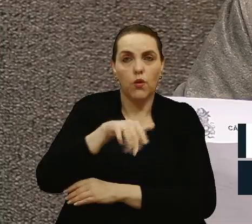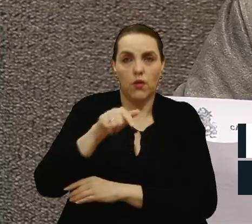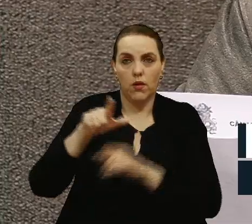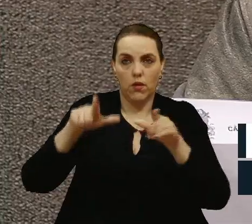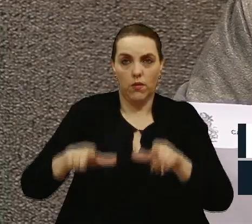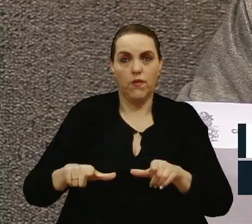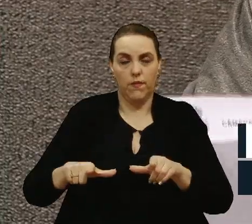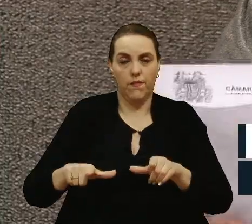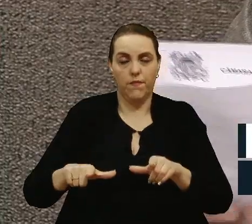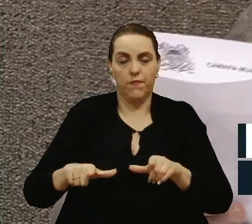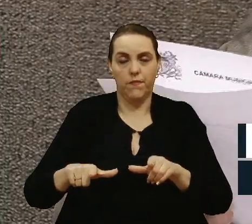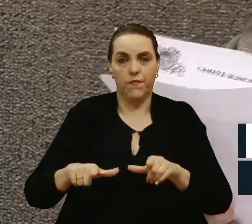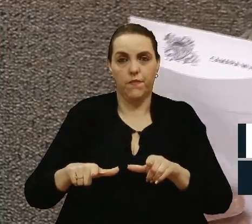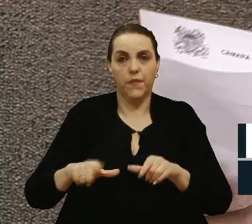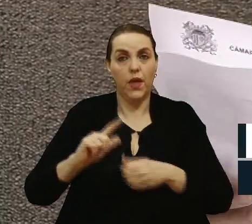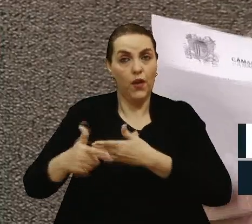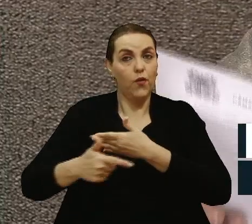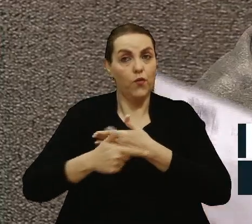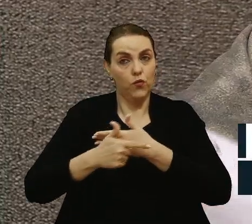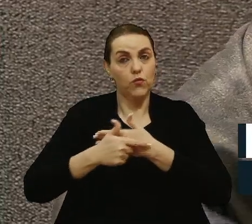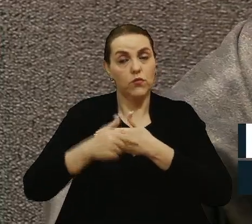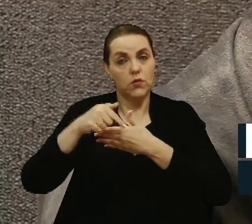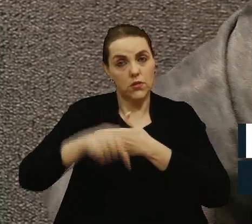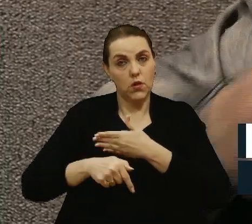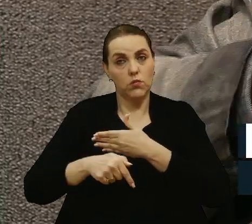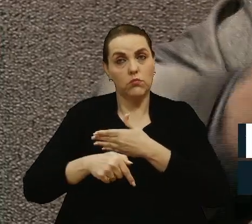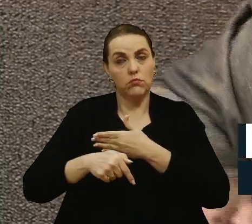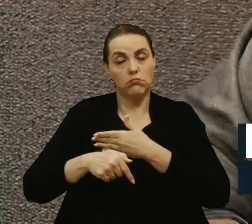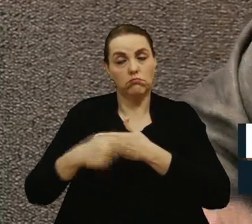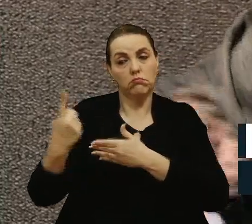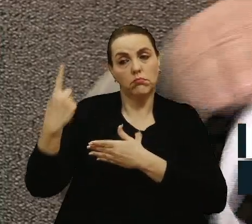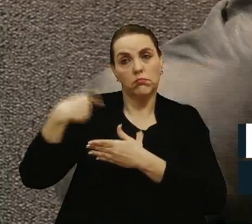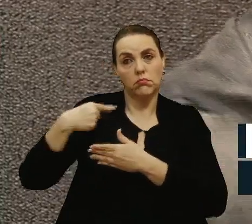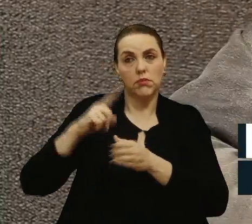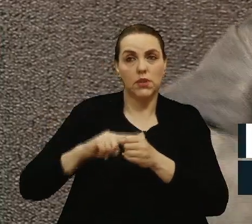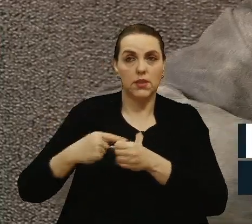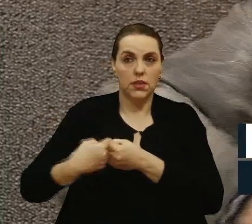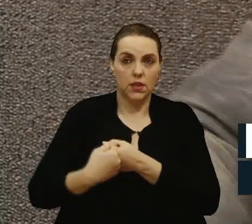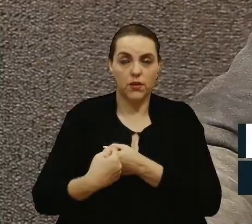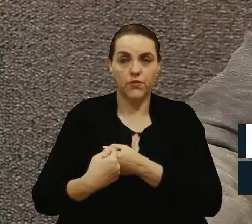cumprindo função de ordenamento urbano e